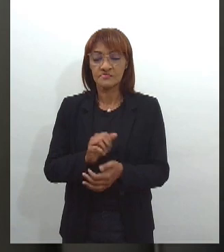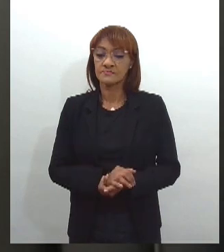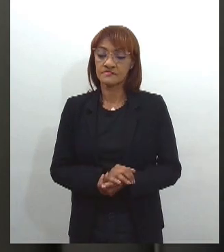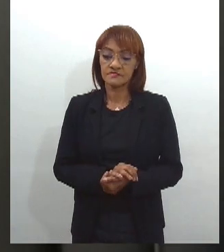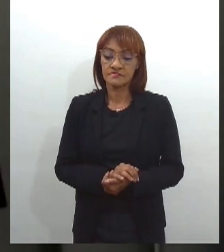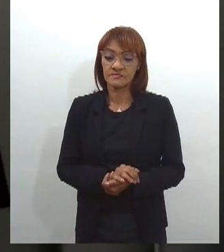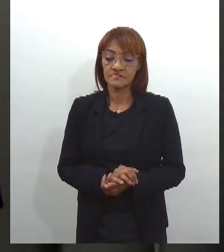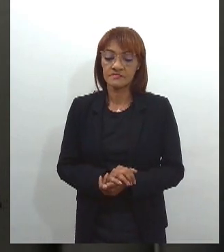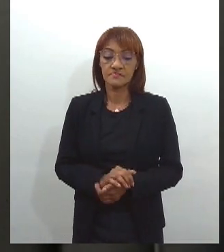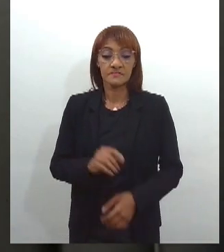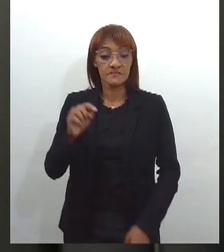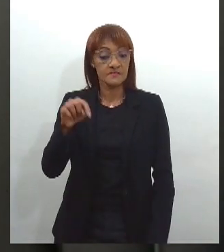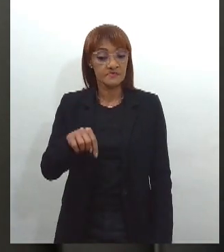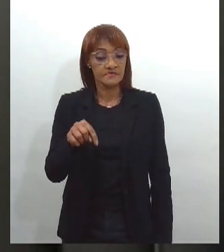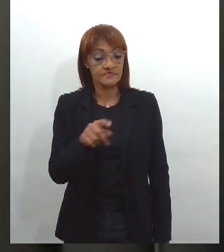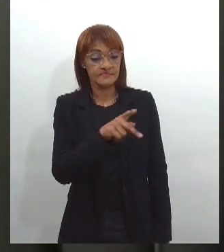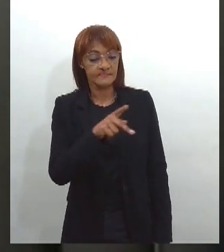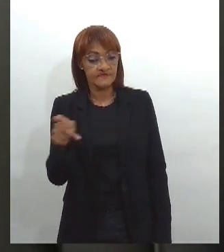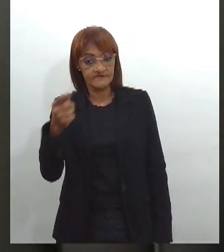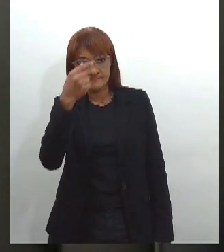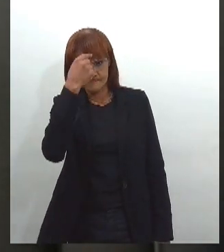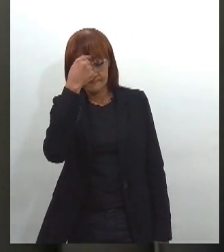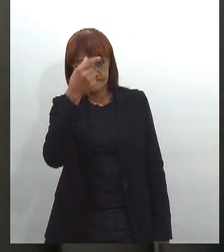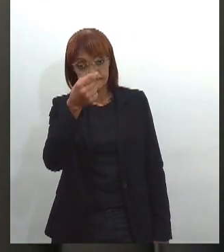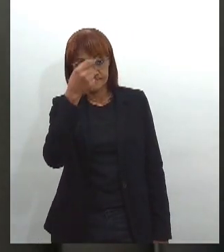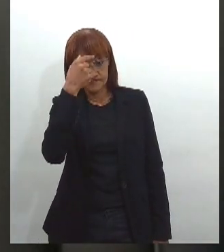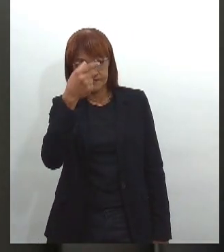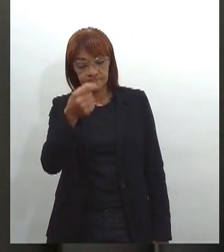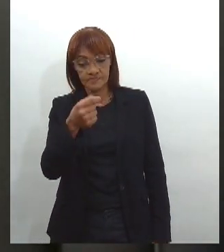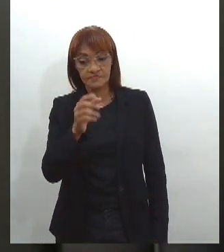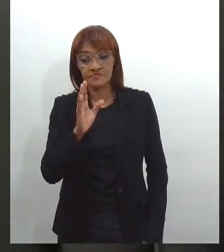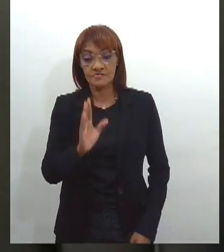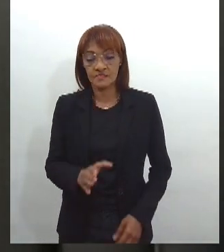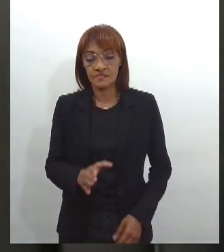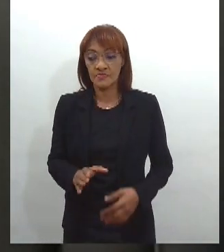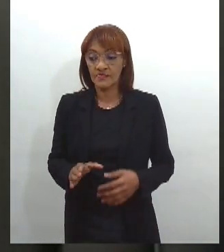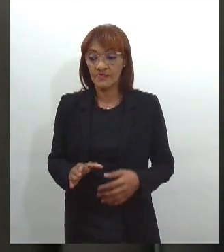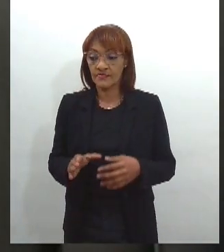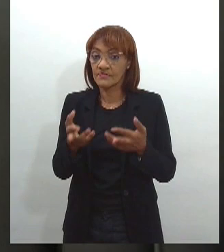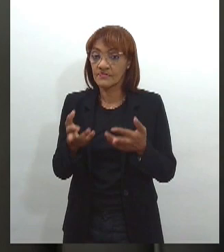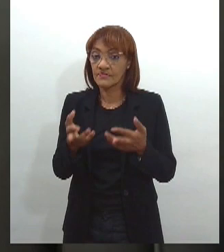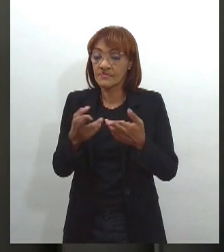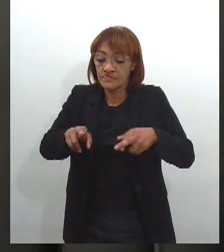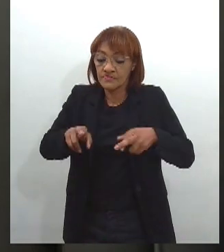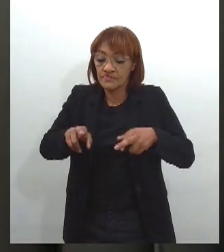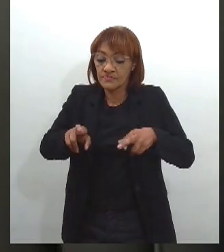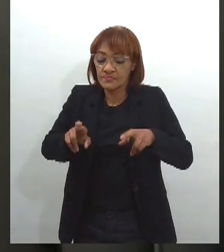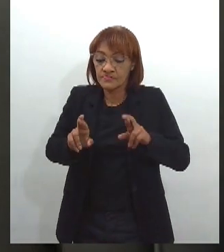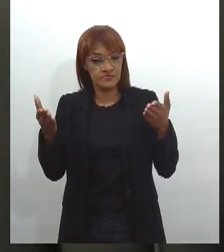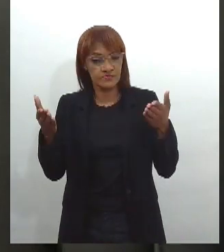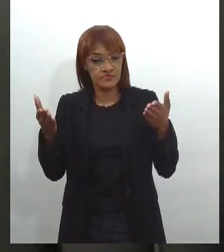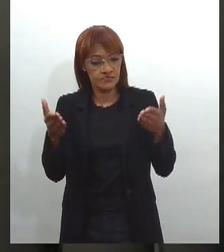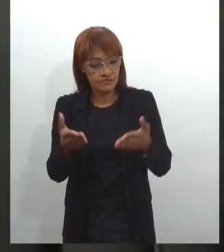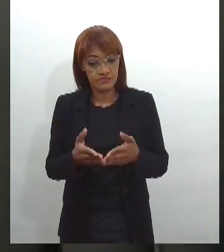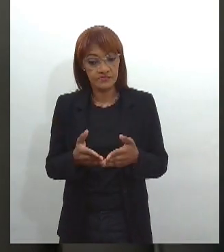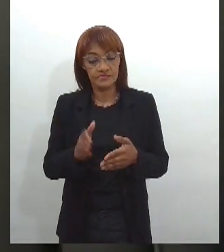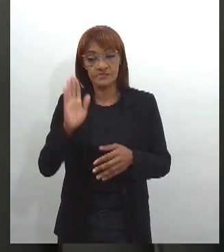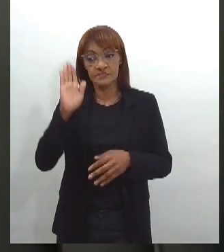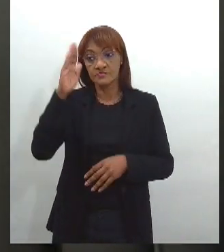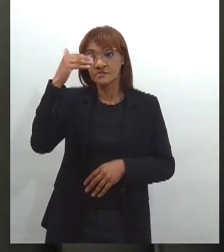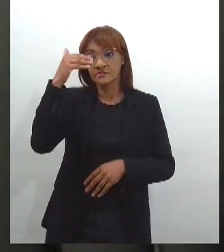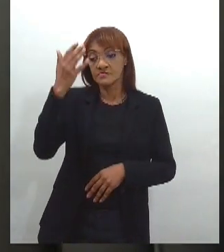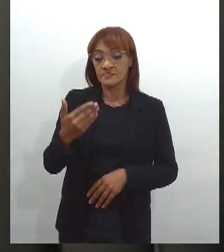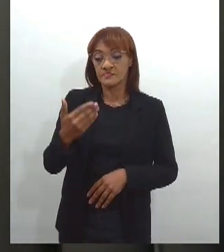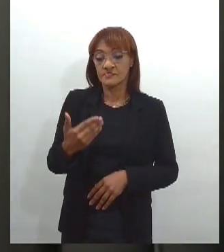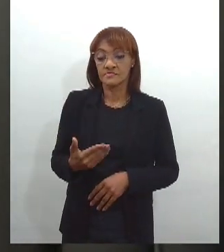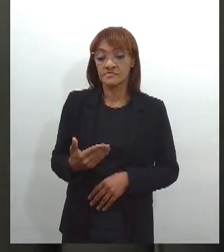da casa, o Jefferson Andrade, lembrando muito bem disso, resolveu fazer uma homenagem, né, um reconhecimento à